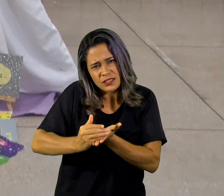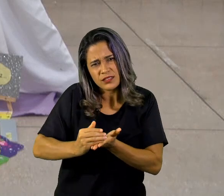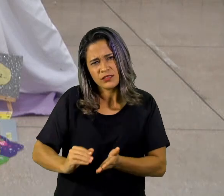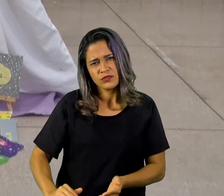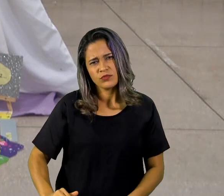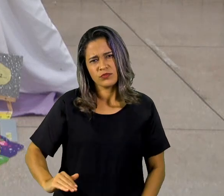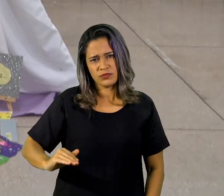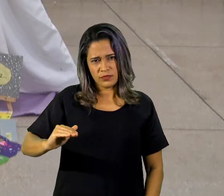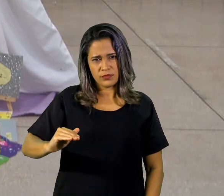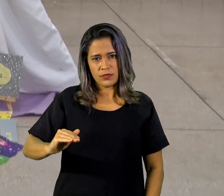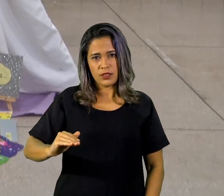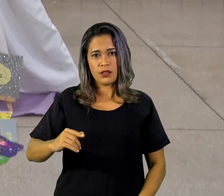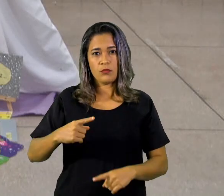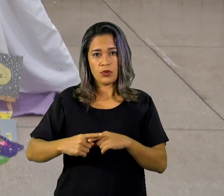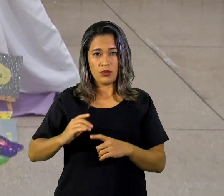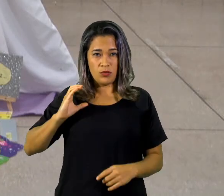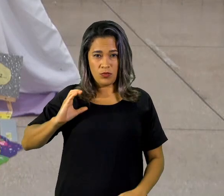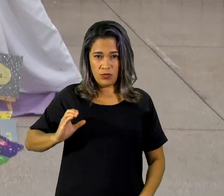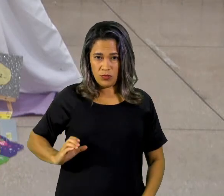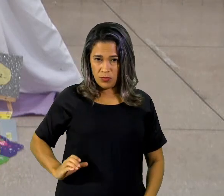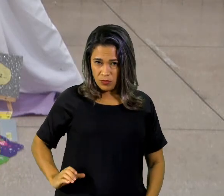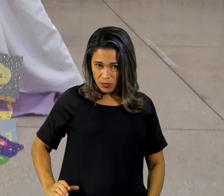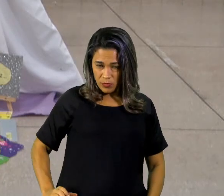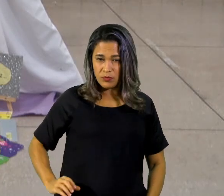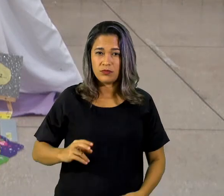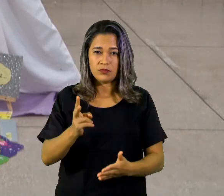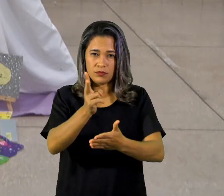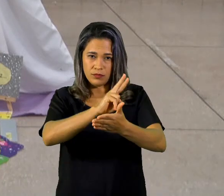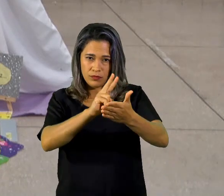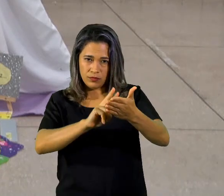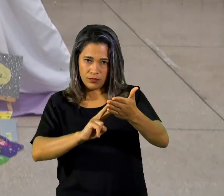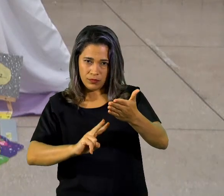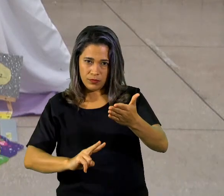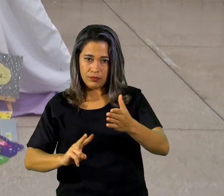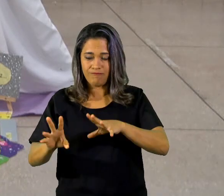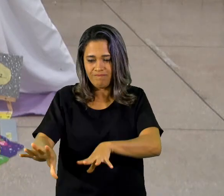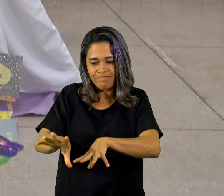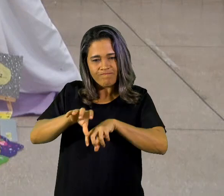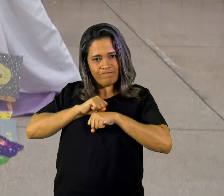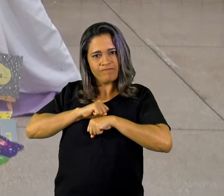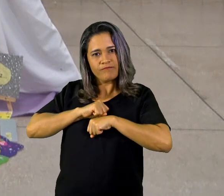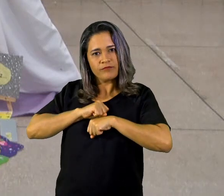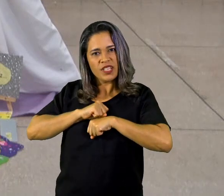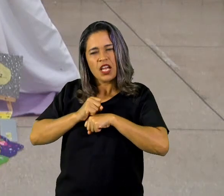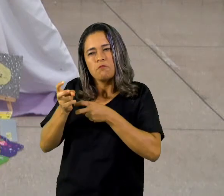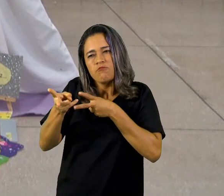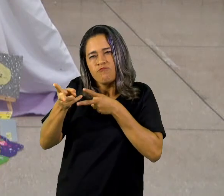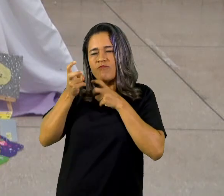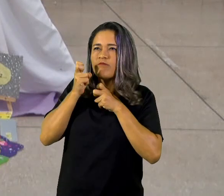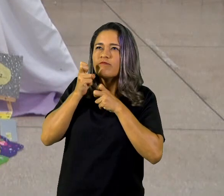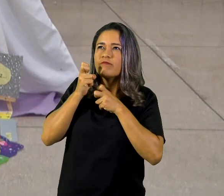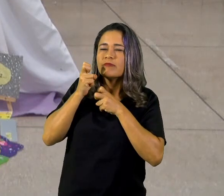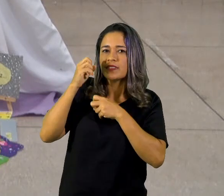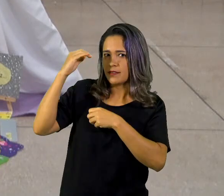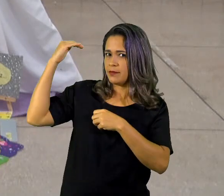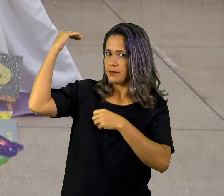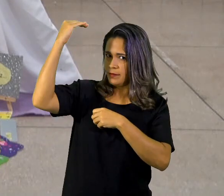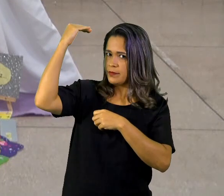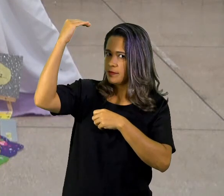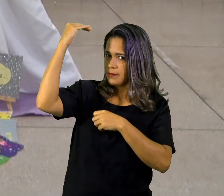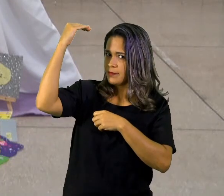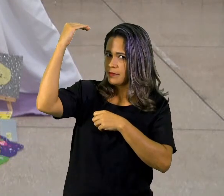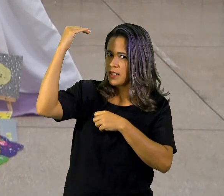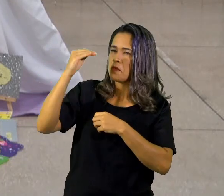Porque um comportamento leitor é algo que a criança se apropria. Ela percebe no adulto e ela vai